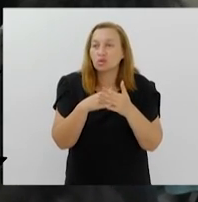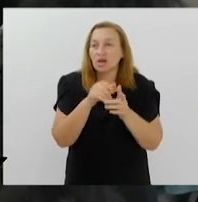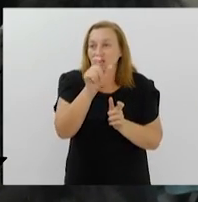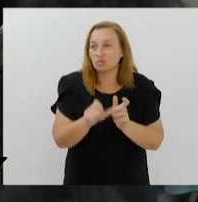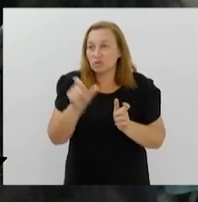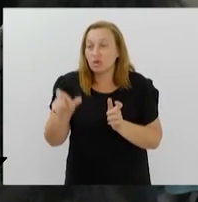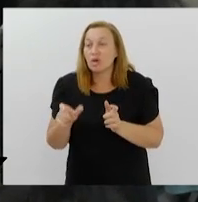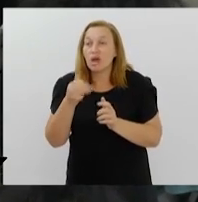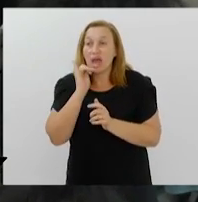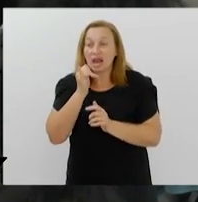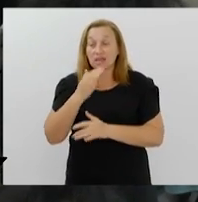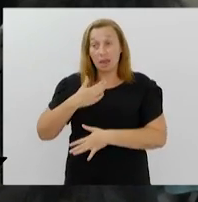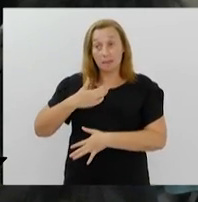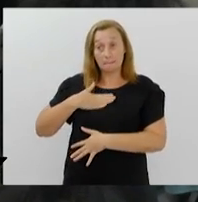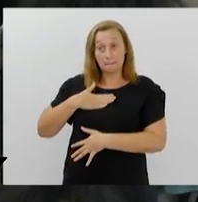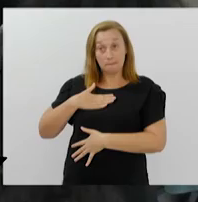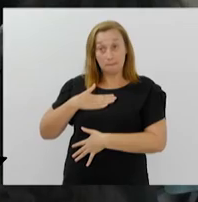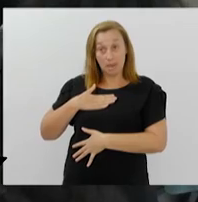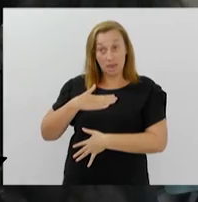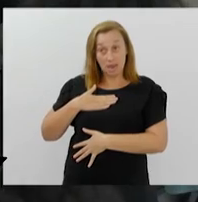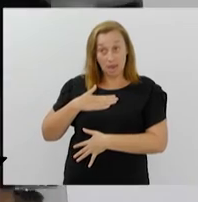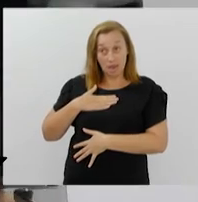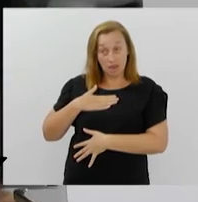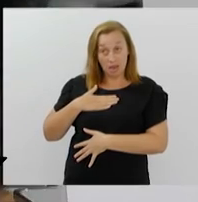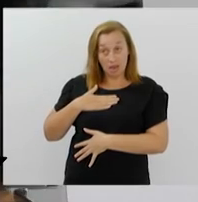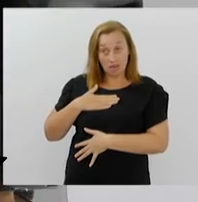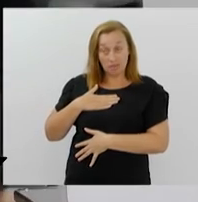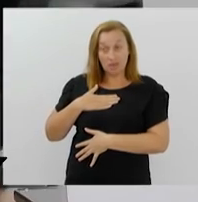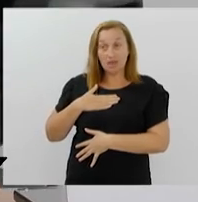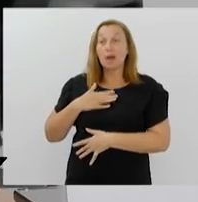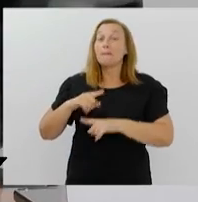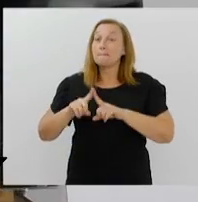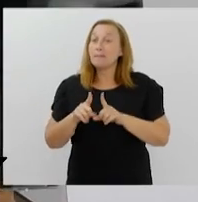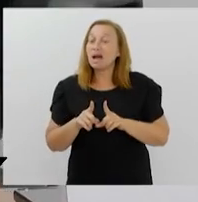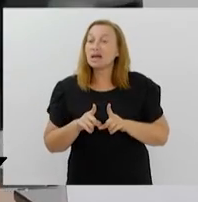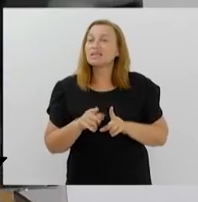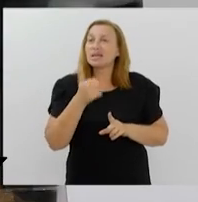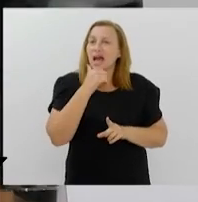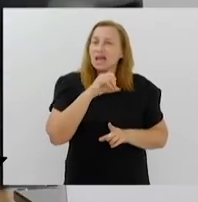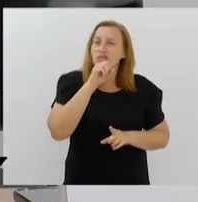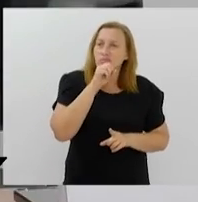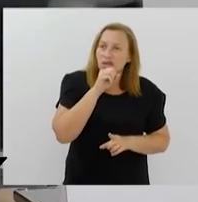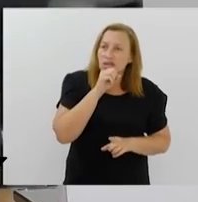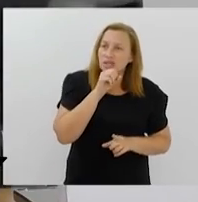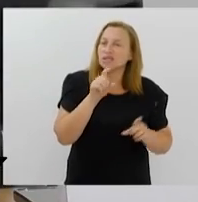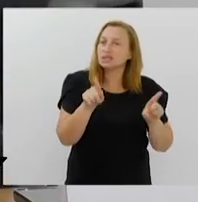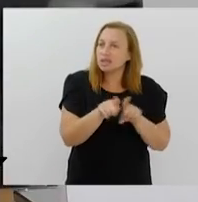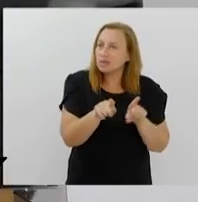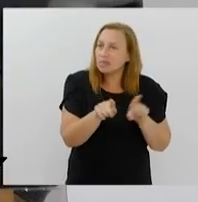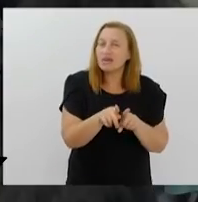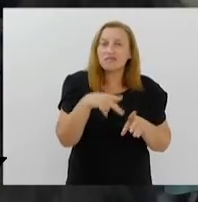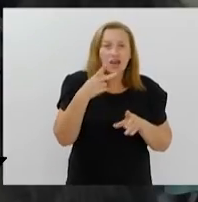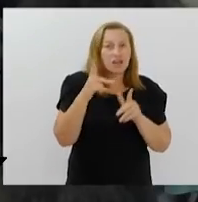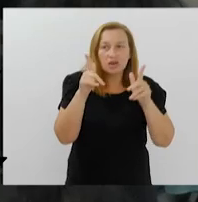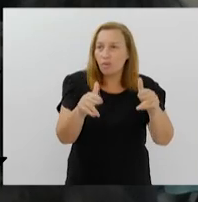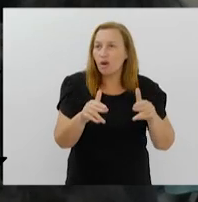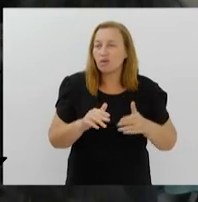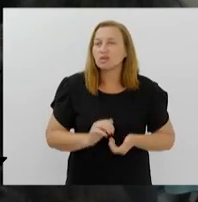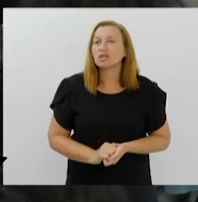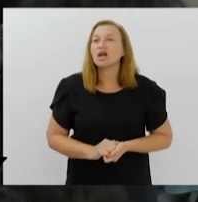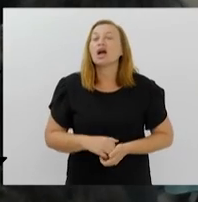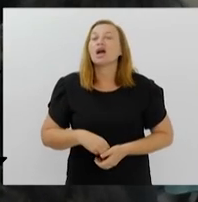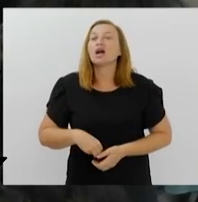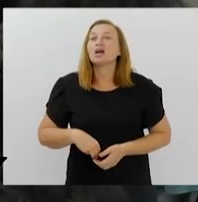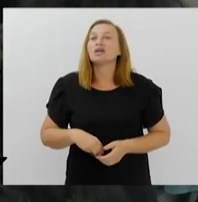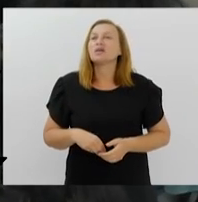relatei o meu caso mas que se replica a as mães atípicas que estão aqui alguém aqui foi cliente da